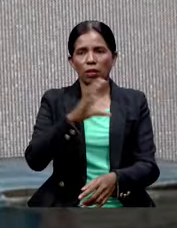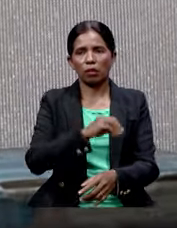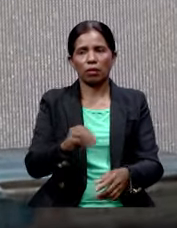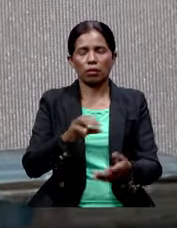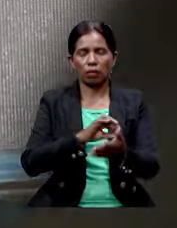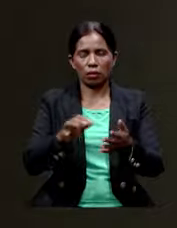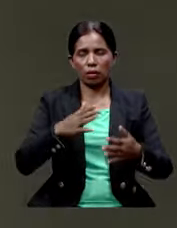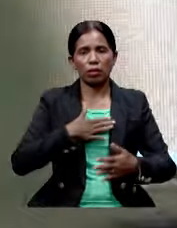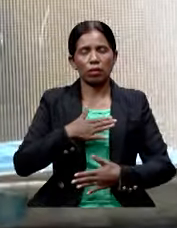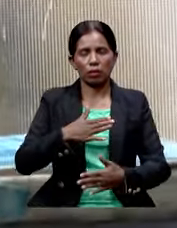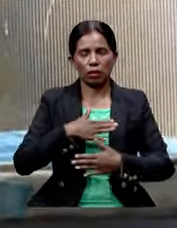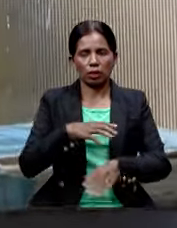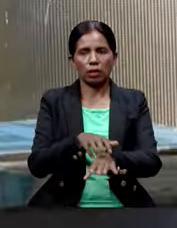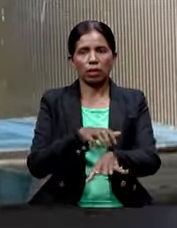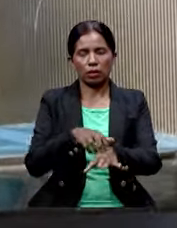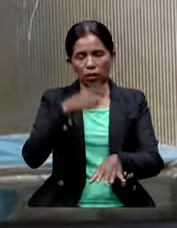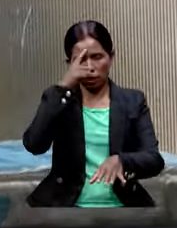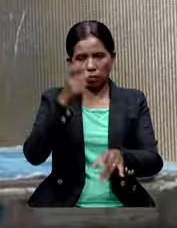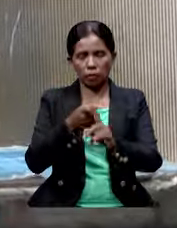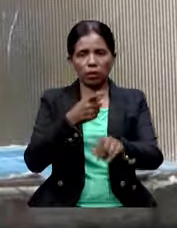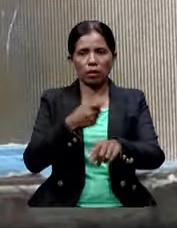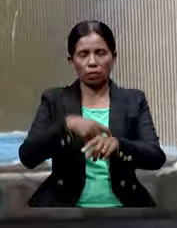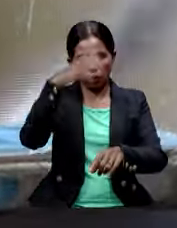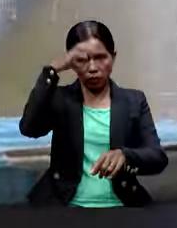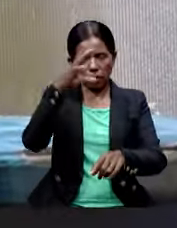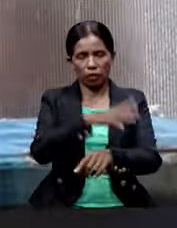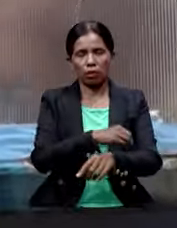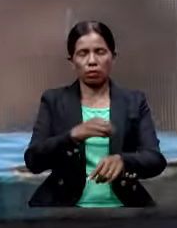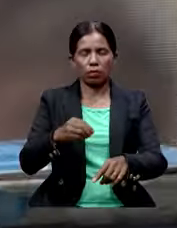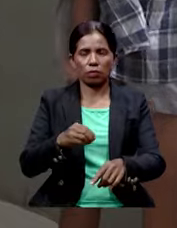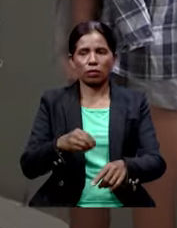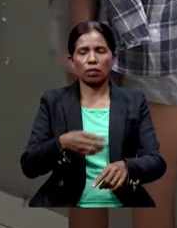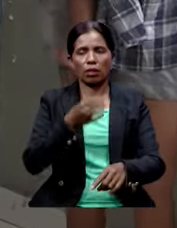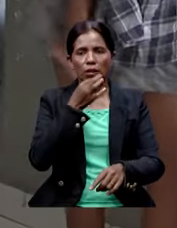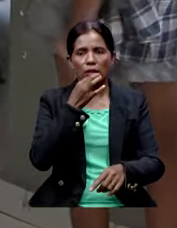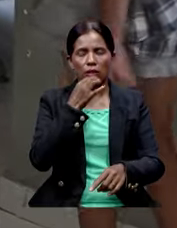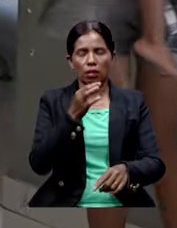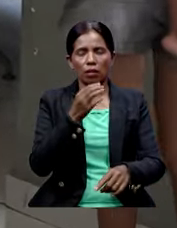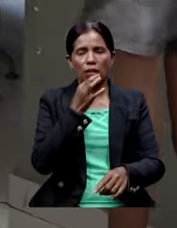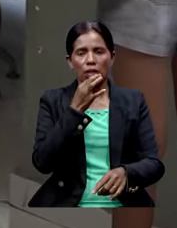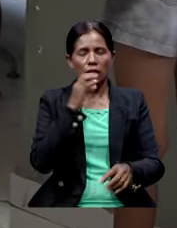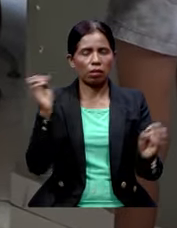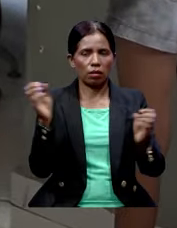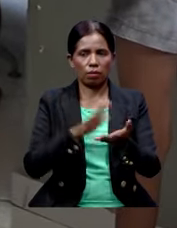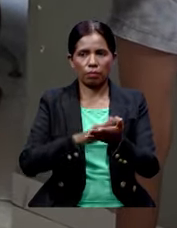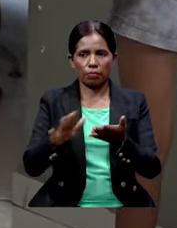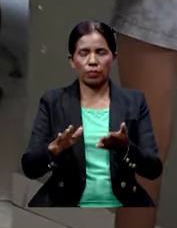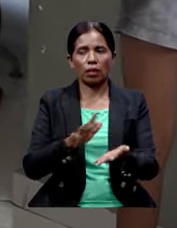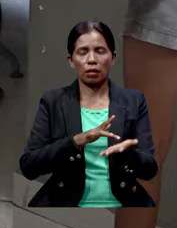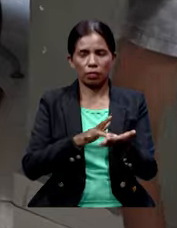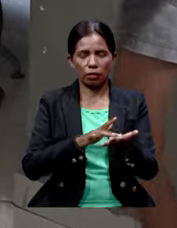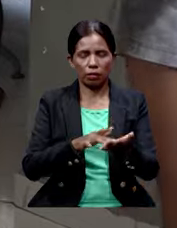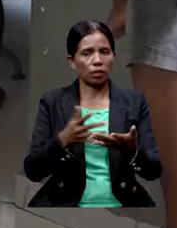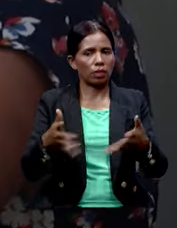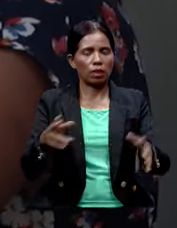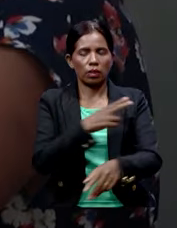diarrea. No isin Qatar tamba impacto husi tempo udan rairahun no consumo hahan la izene. Além de ne ai muruk nebe mamu ki